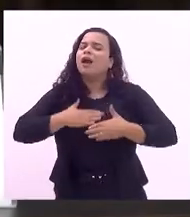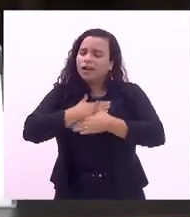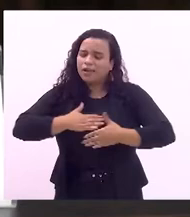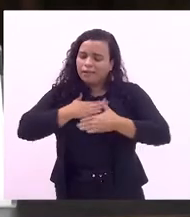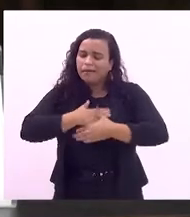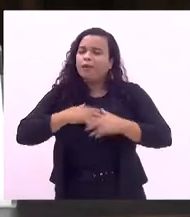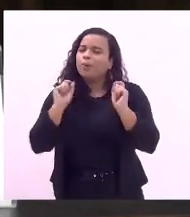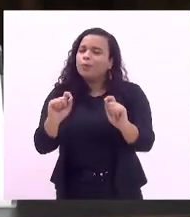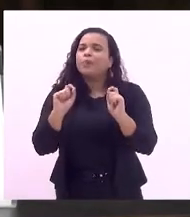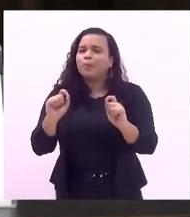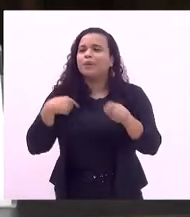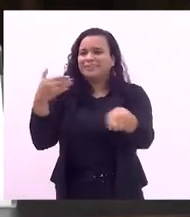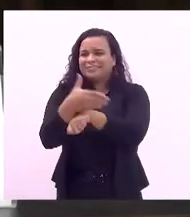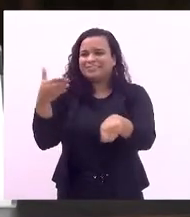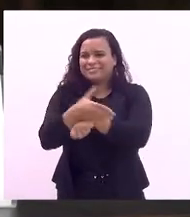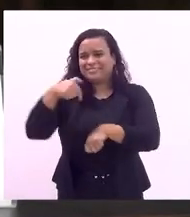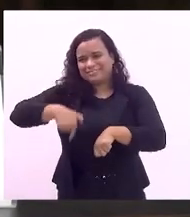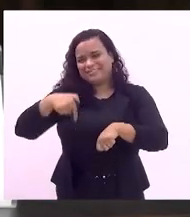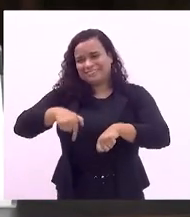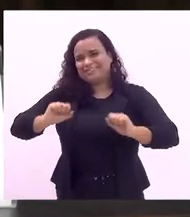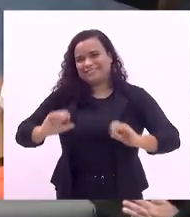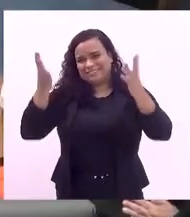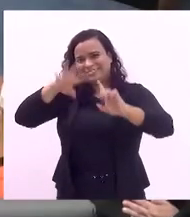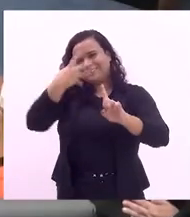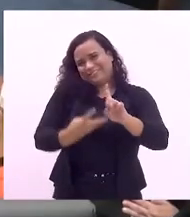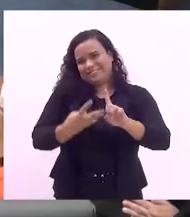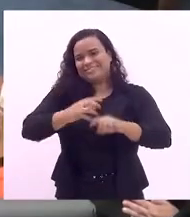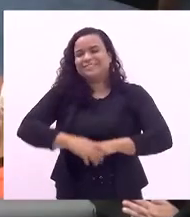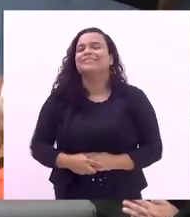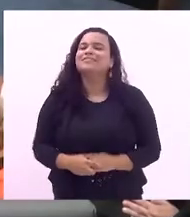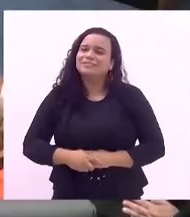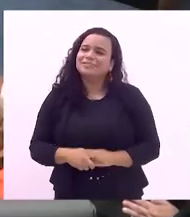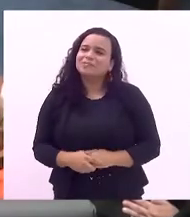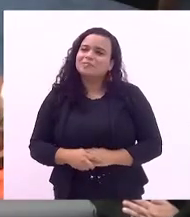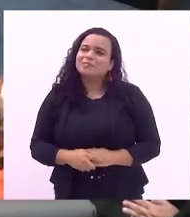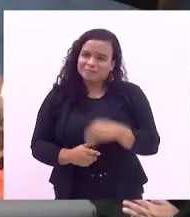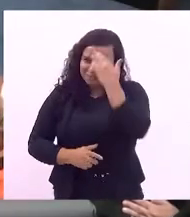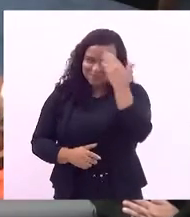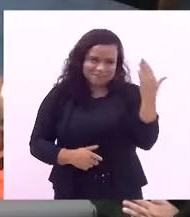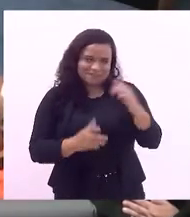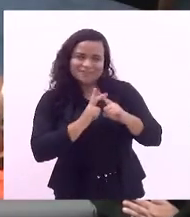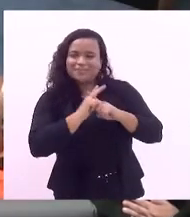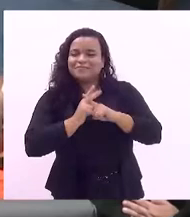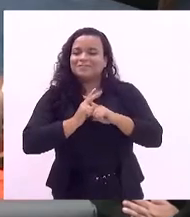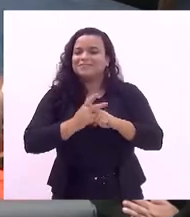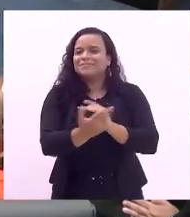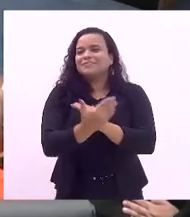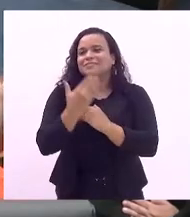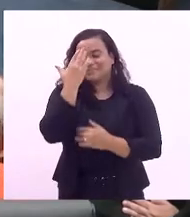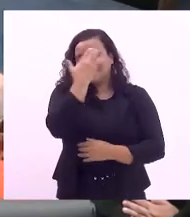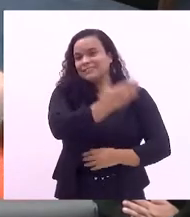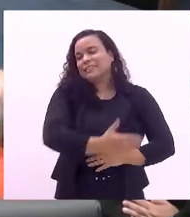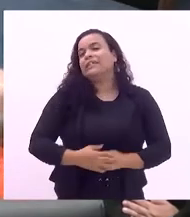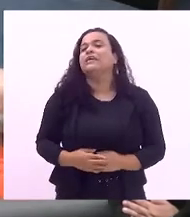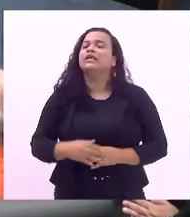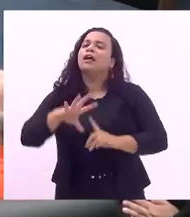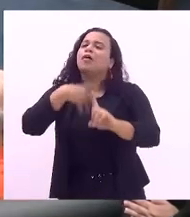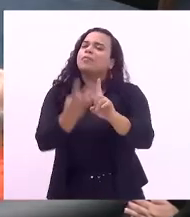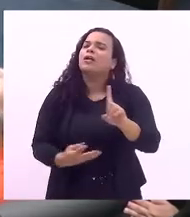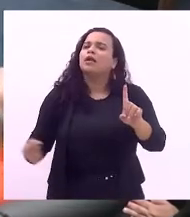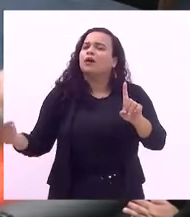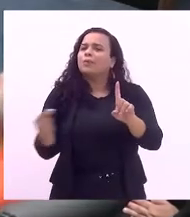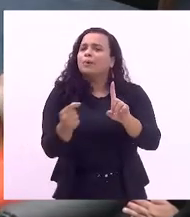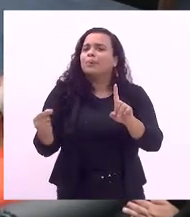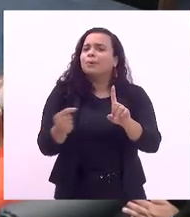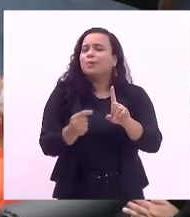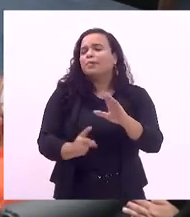que participamos aqui deste evento obrigada e homenageando